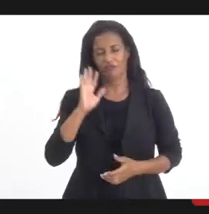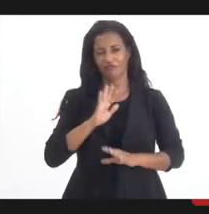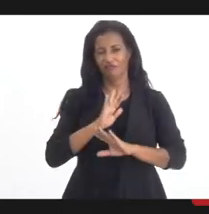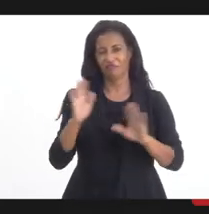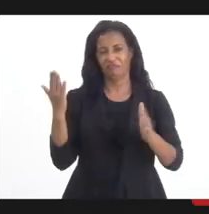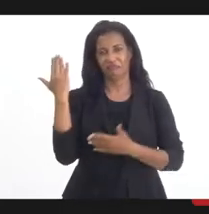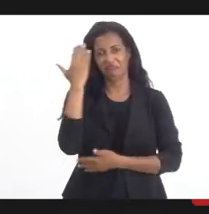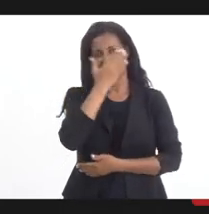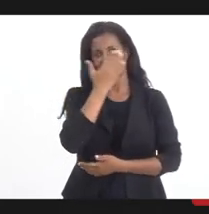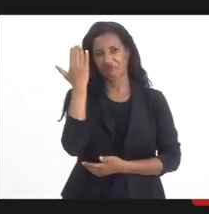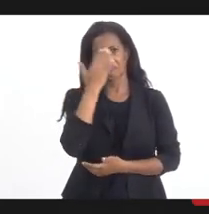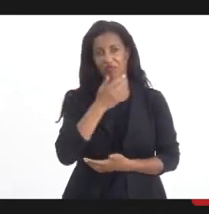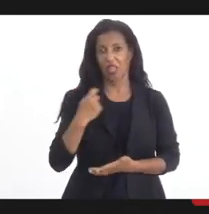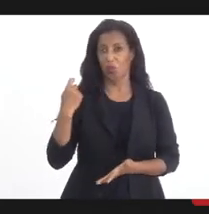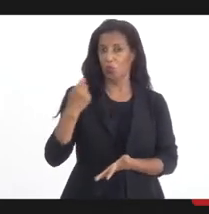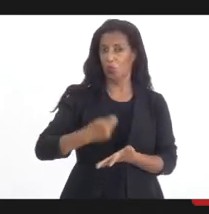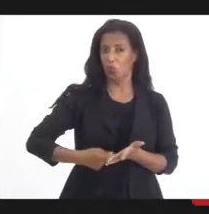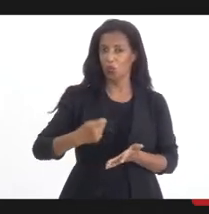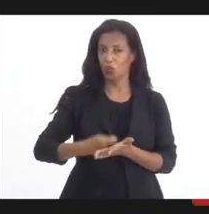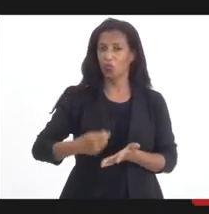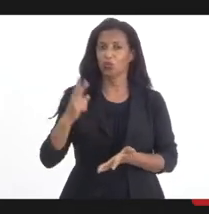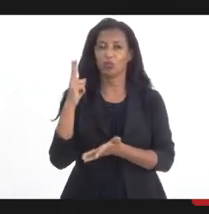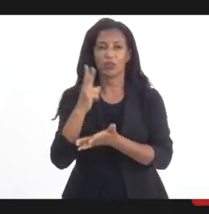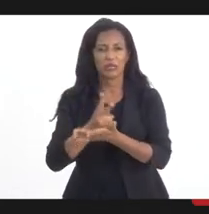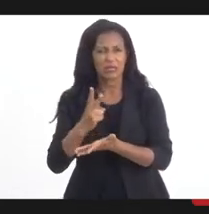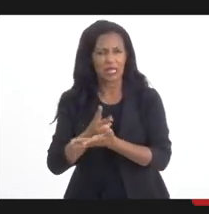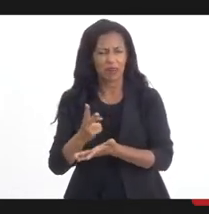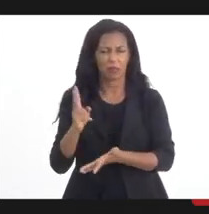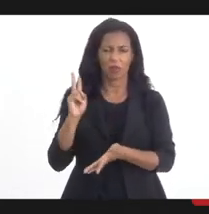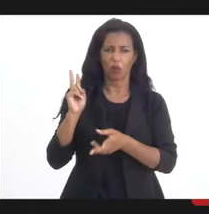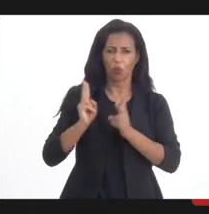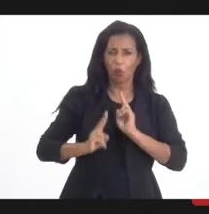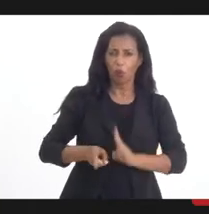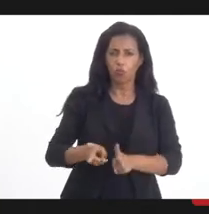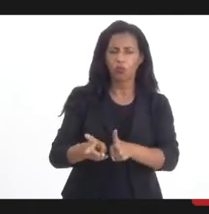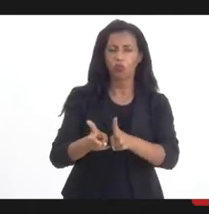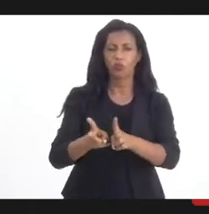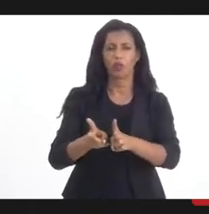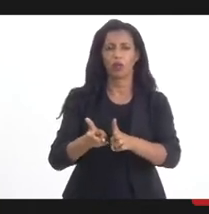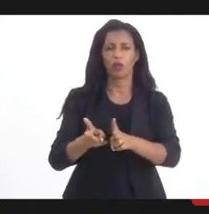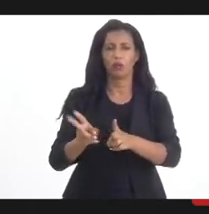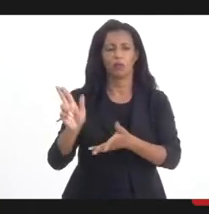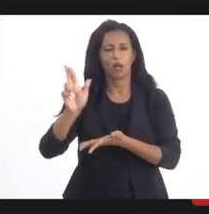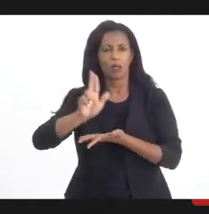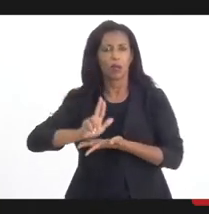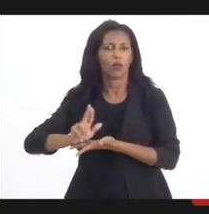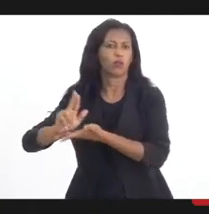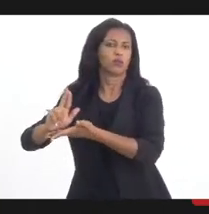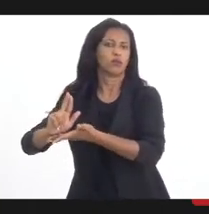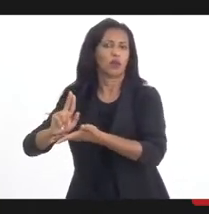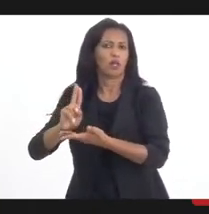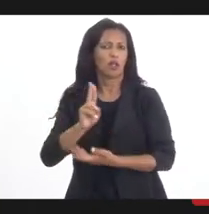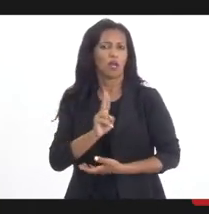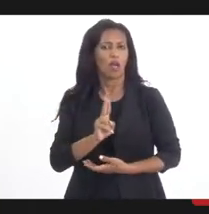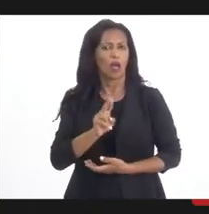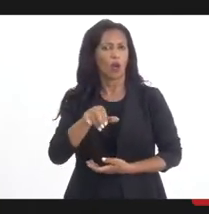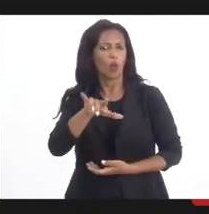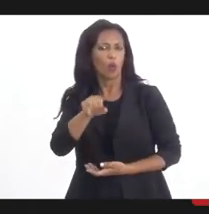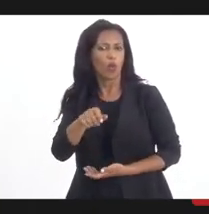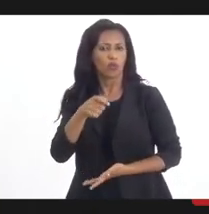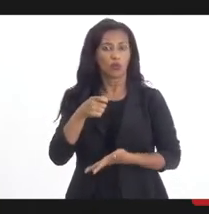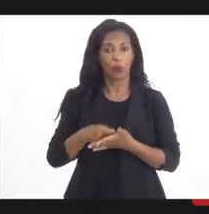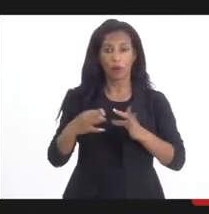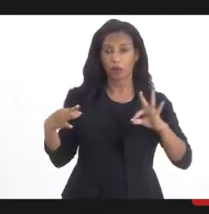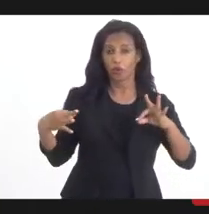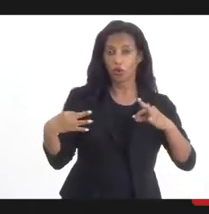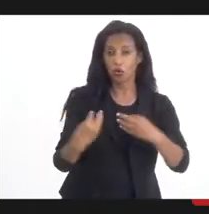Então, por isso, eu luto, sempre vou lutar para que a universidade, a UESO, que foi uma luta de